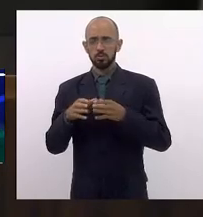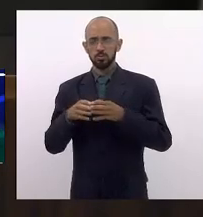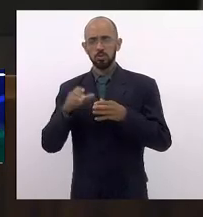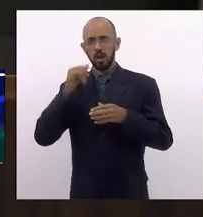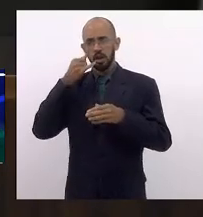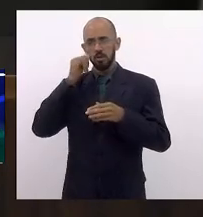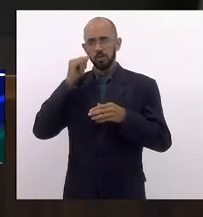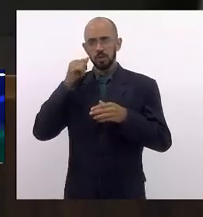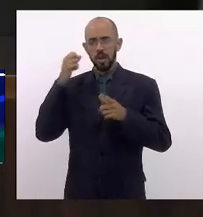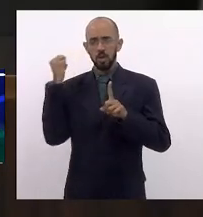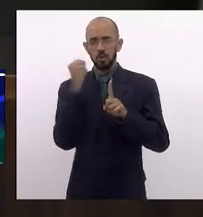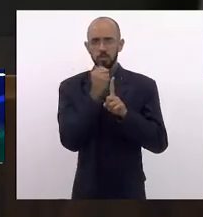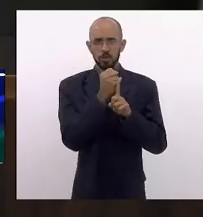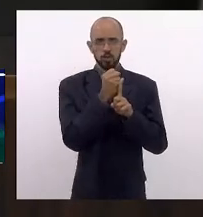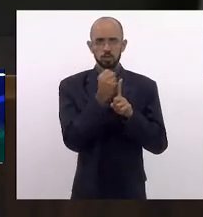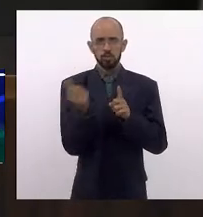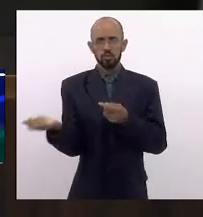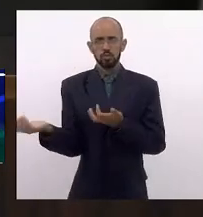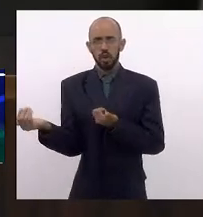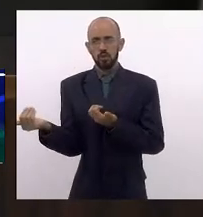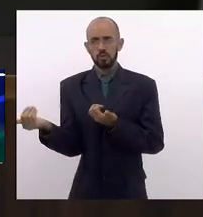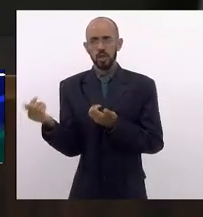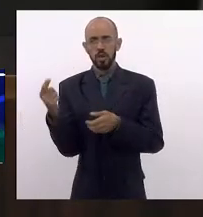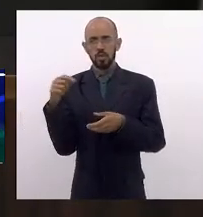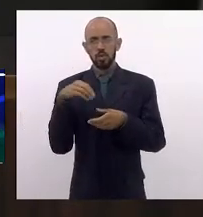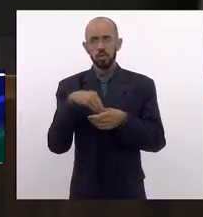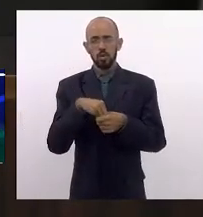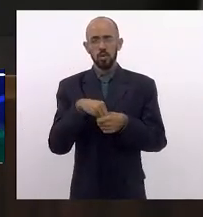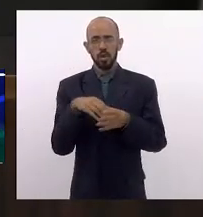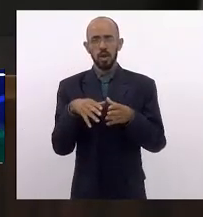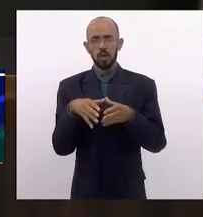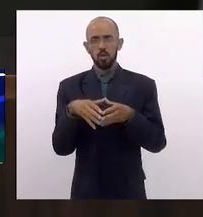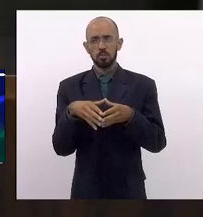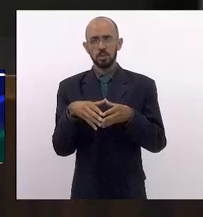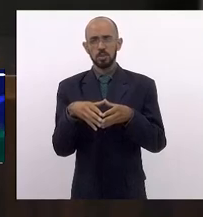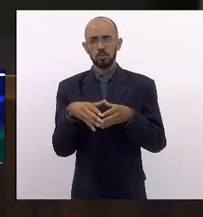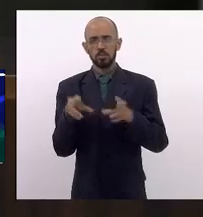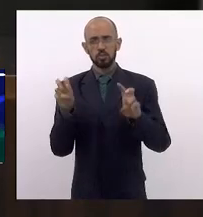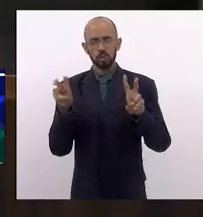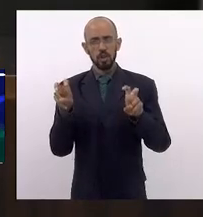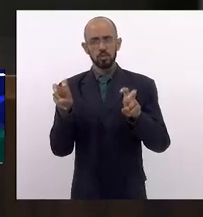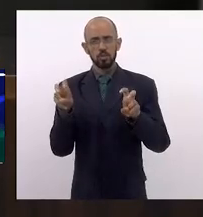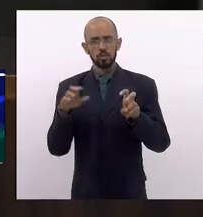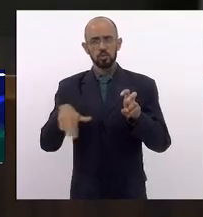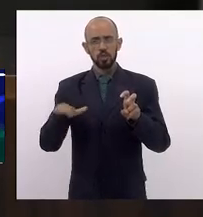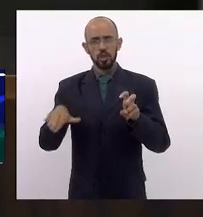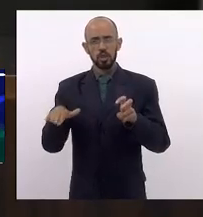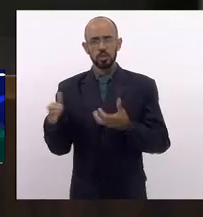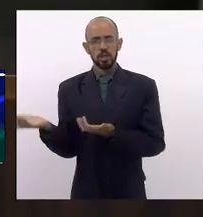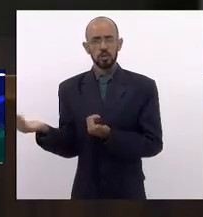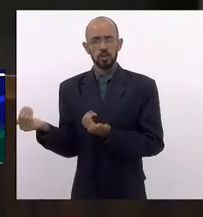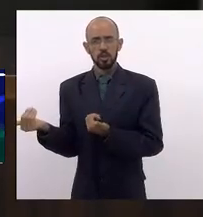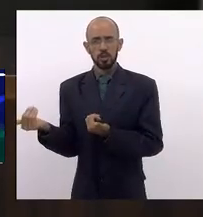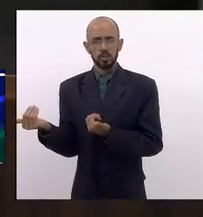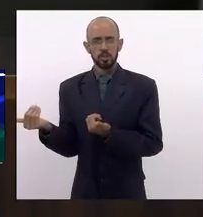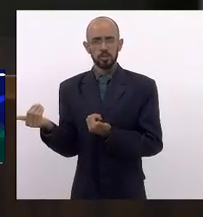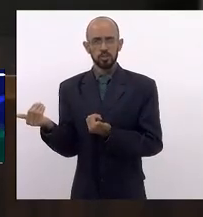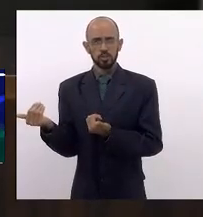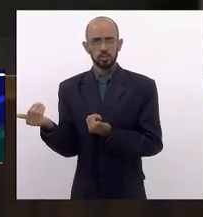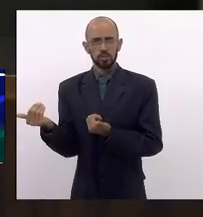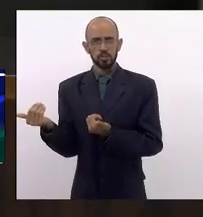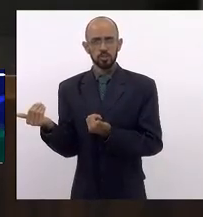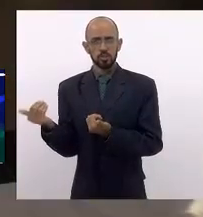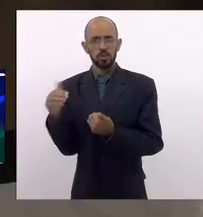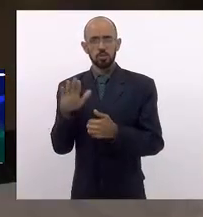da Juventude aí a comissão por exemplo de da segunda querendo adolescente da casa entendeu então tá